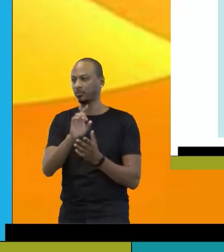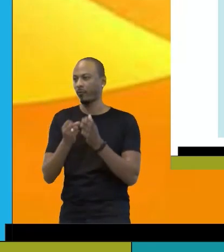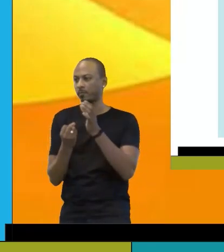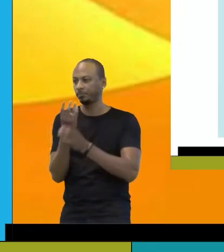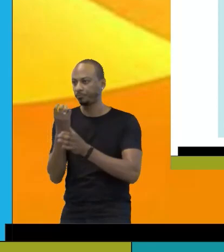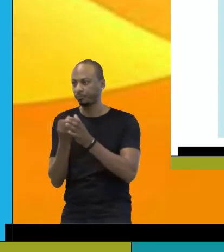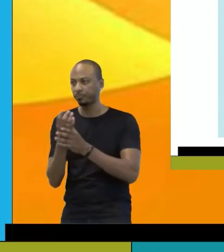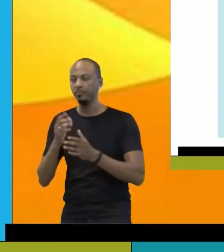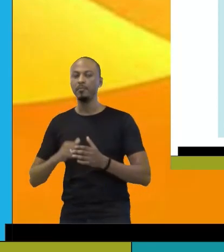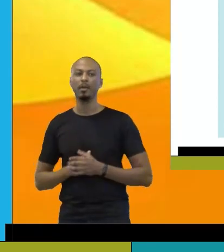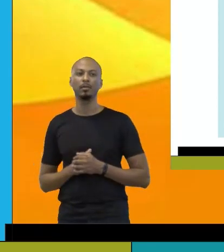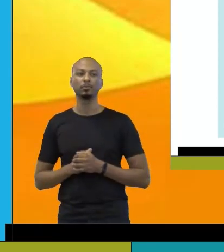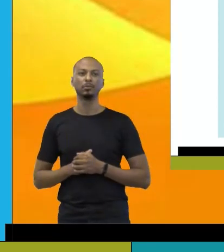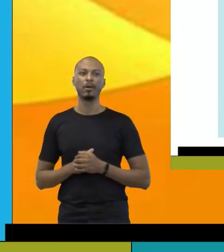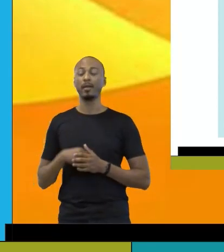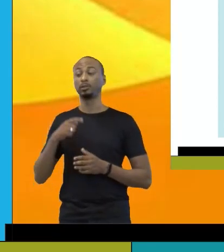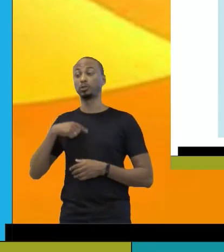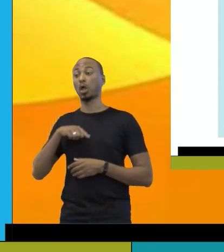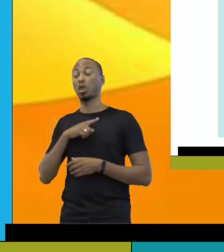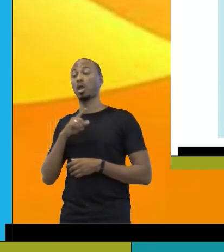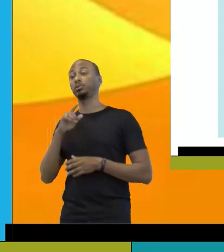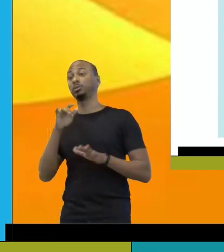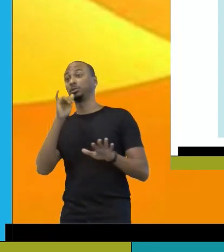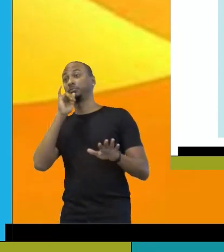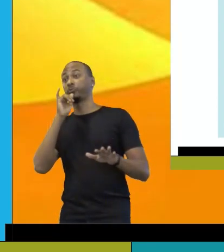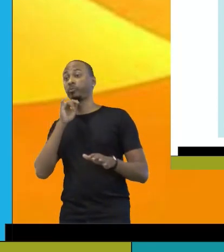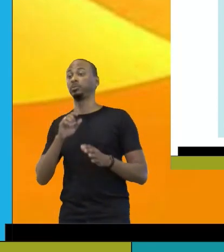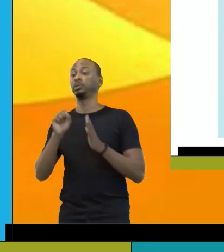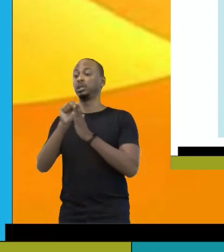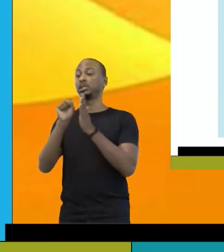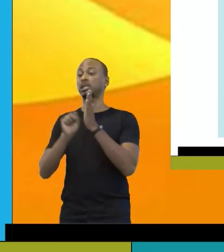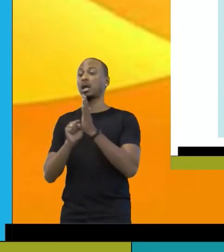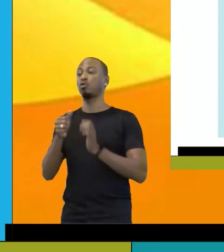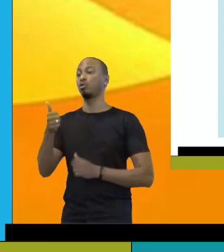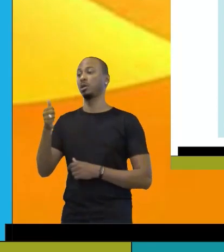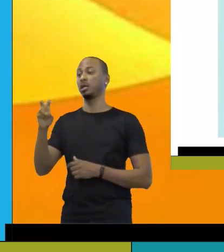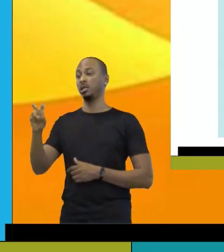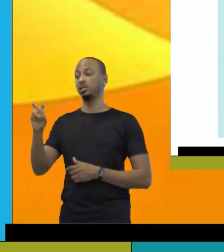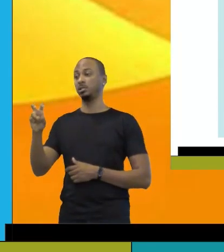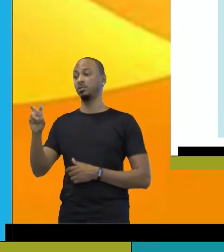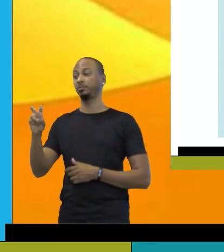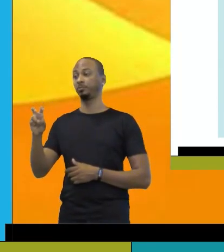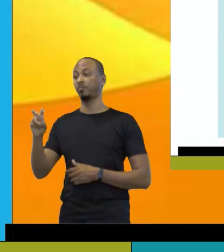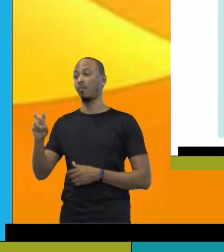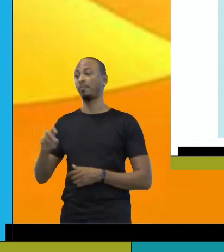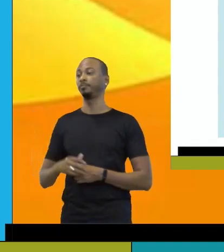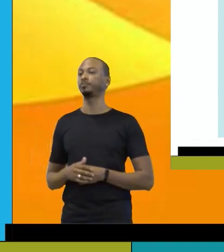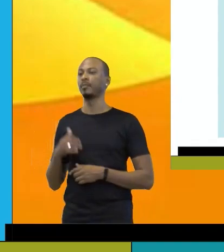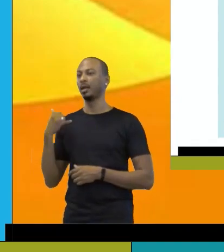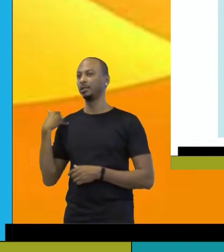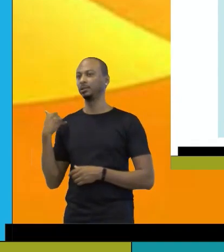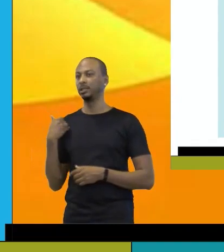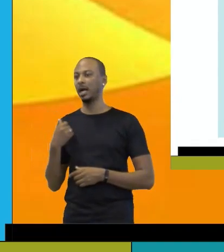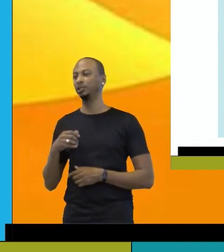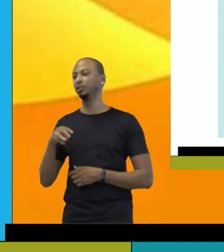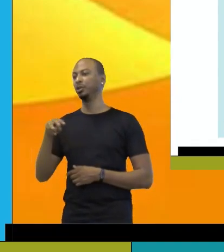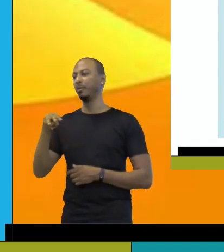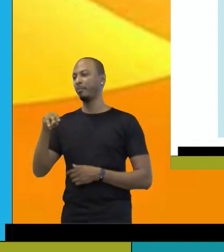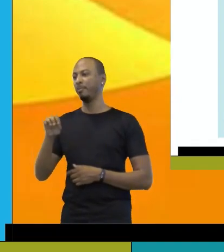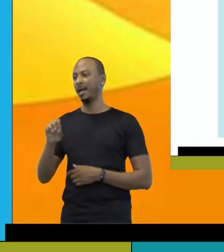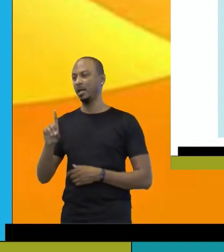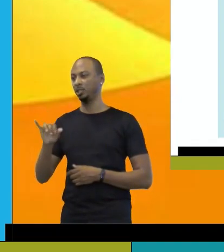perceber? Chegamos no século XV, a Idade Média vai ser substituída pela